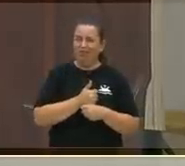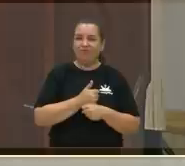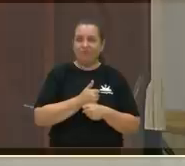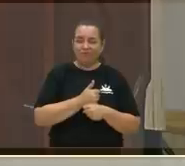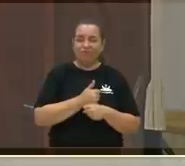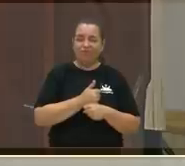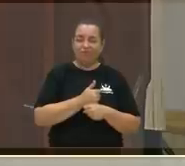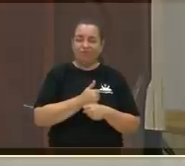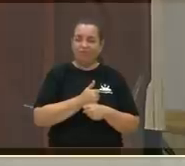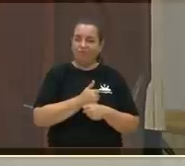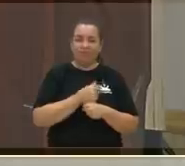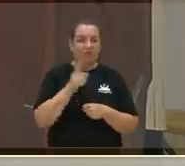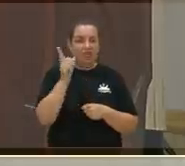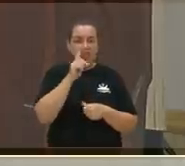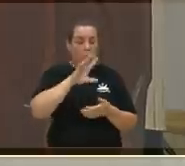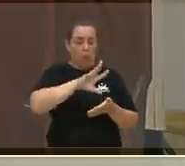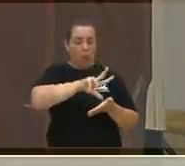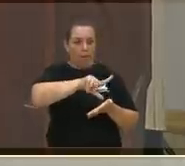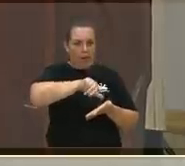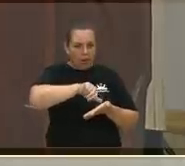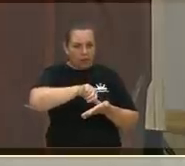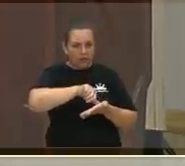não roubar